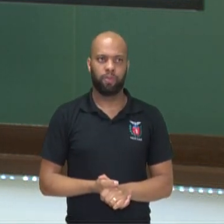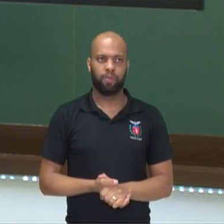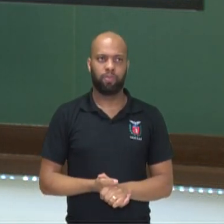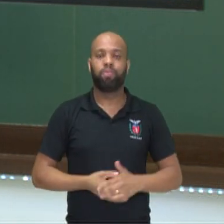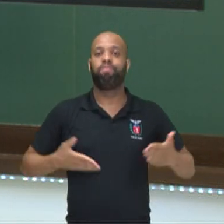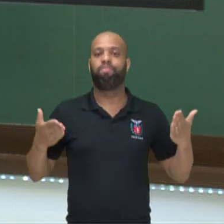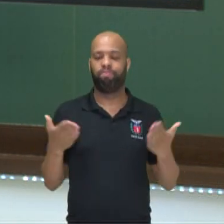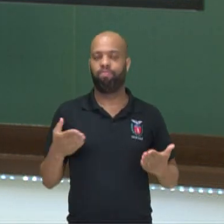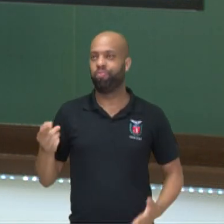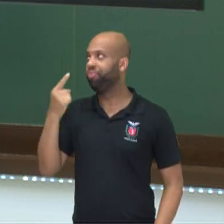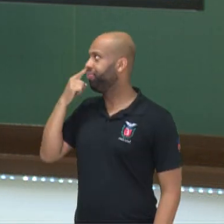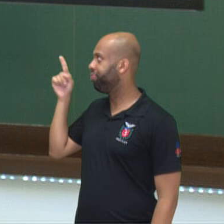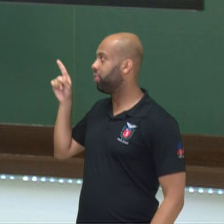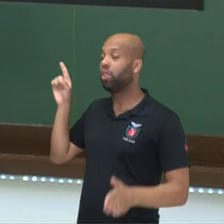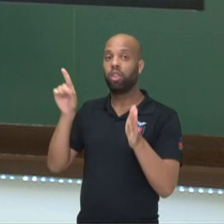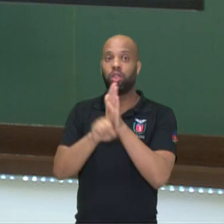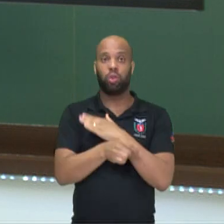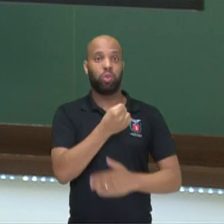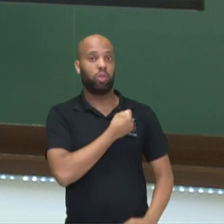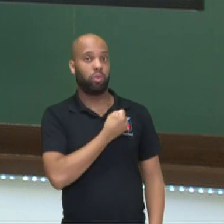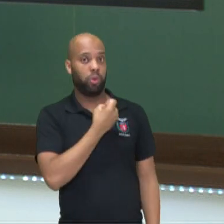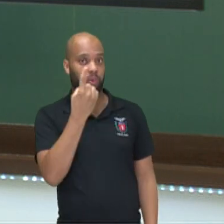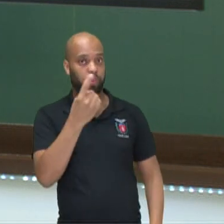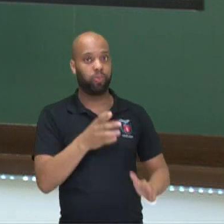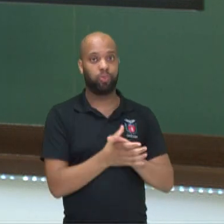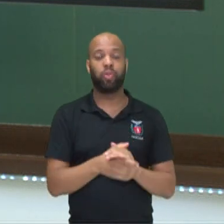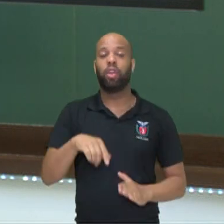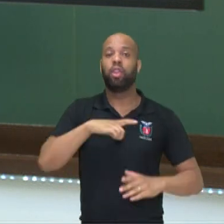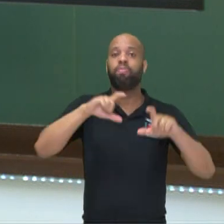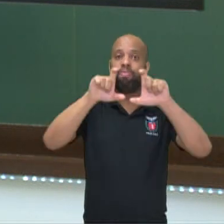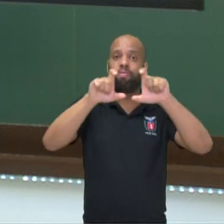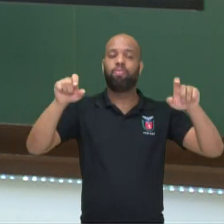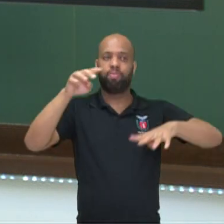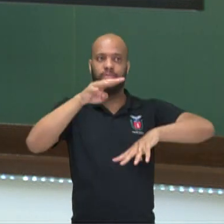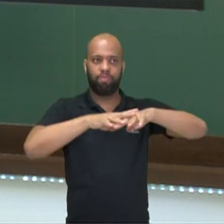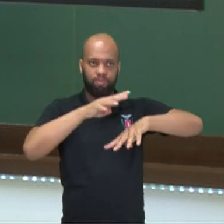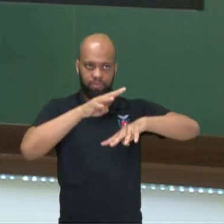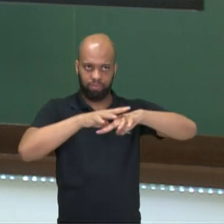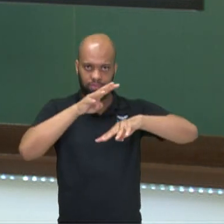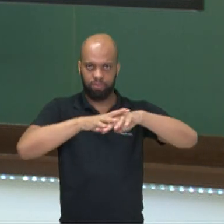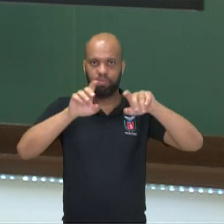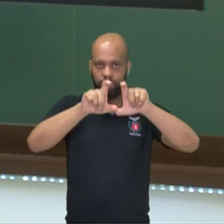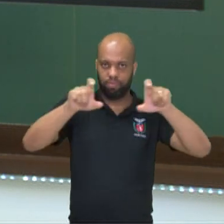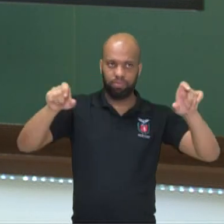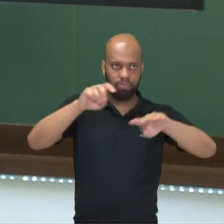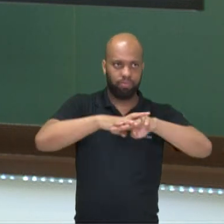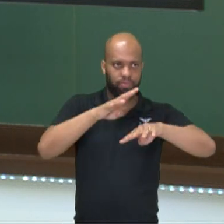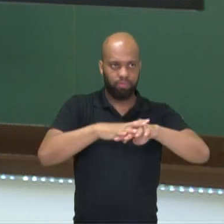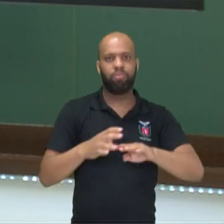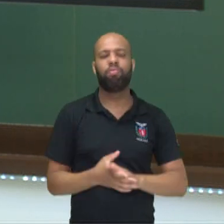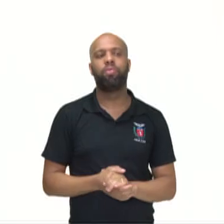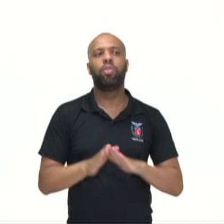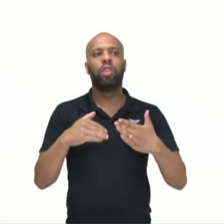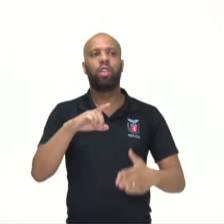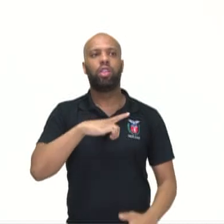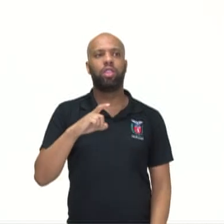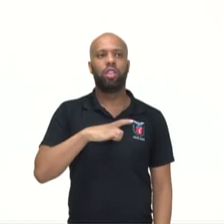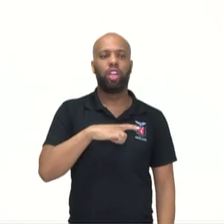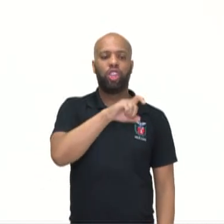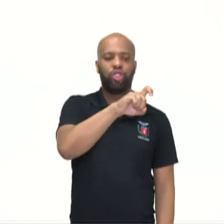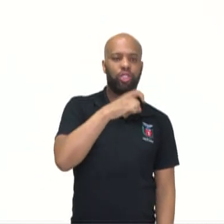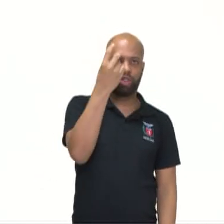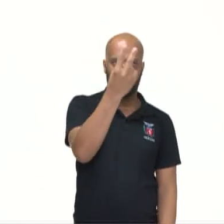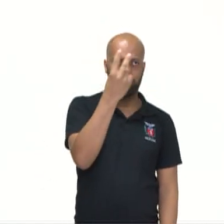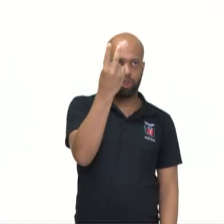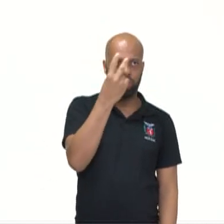Então vamos lá, o primeiro exercício. Eu tenho uma expressão numérica, uma expressão algébrica, perdão, em que x ao quadrado menos